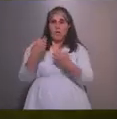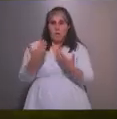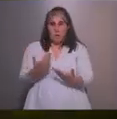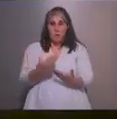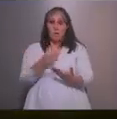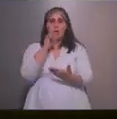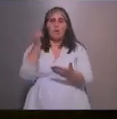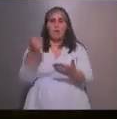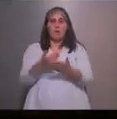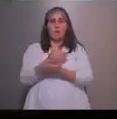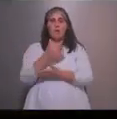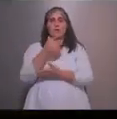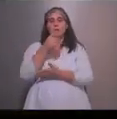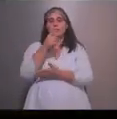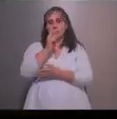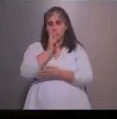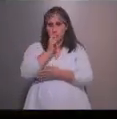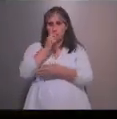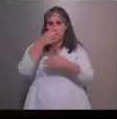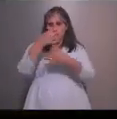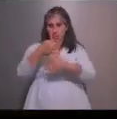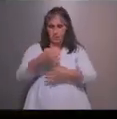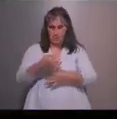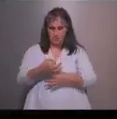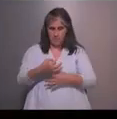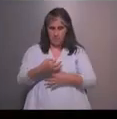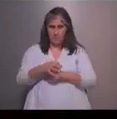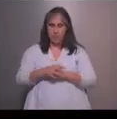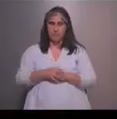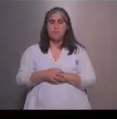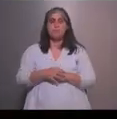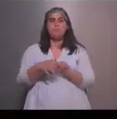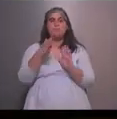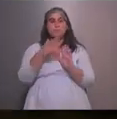e na hora da nossa morte. Amém.